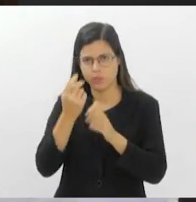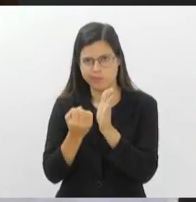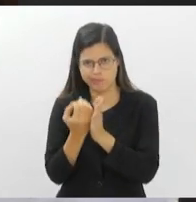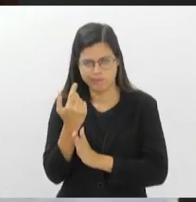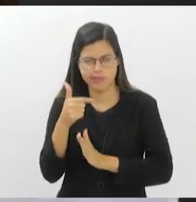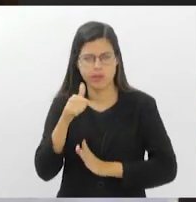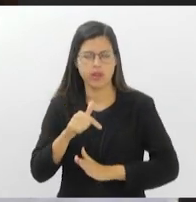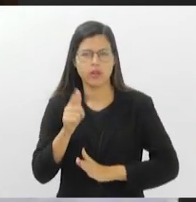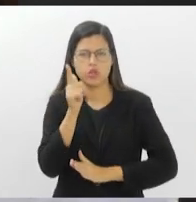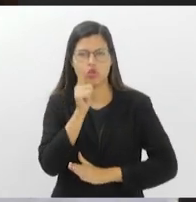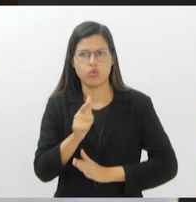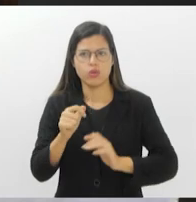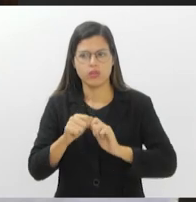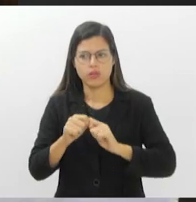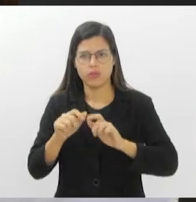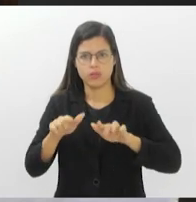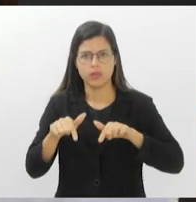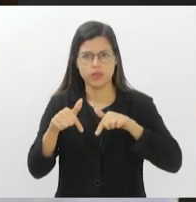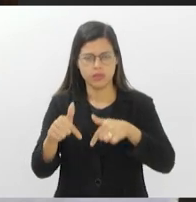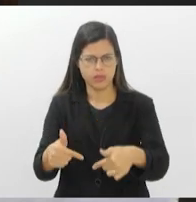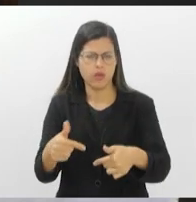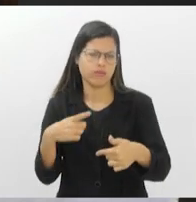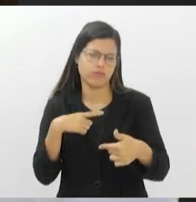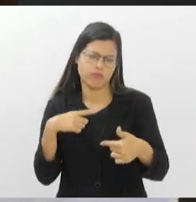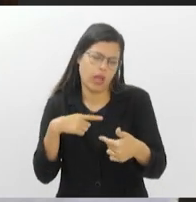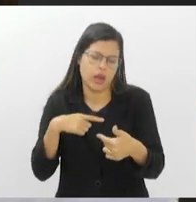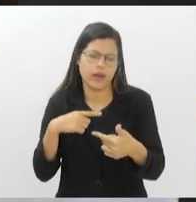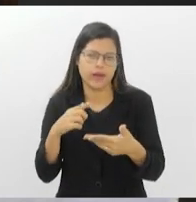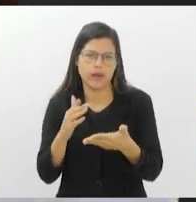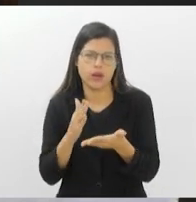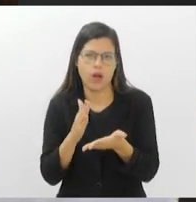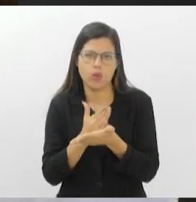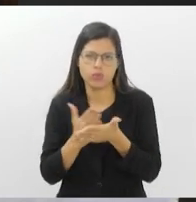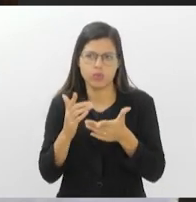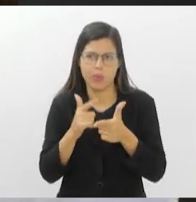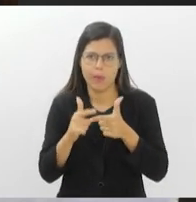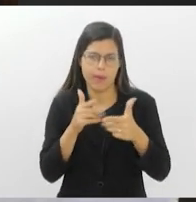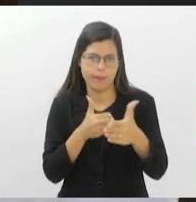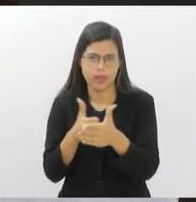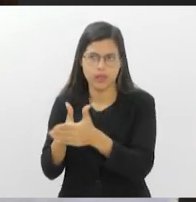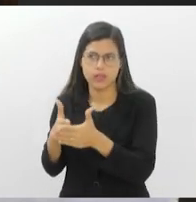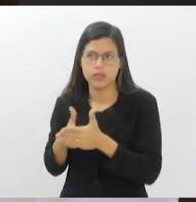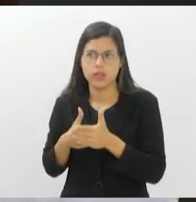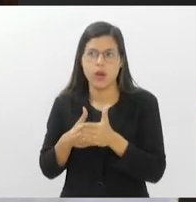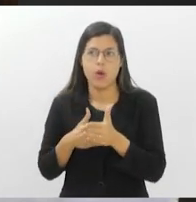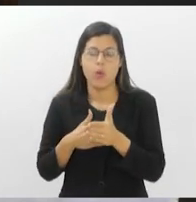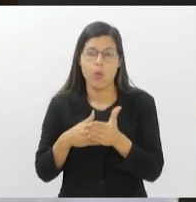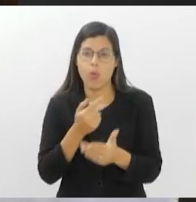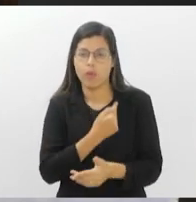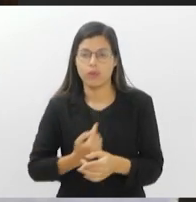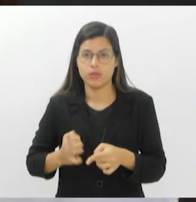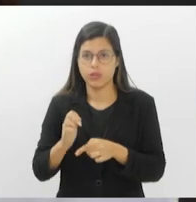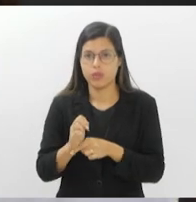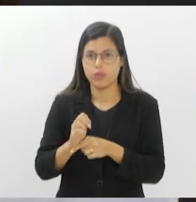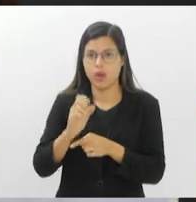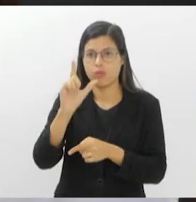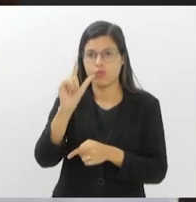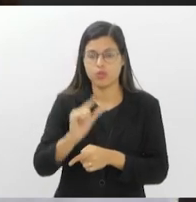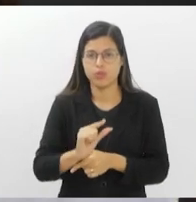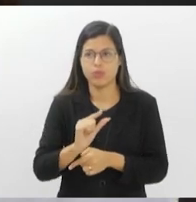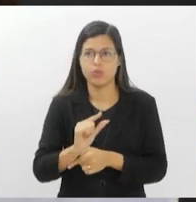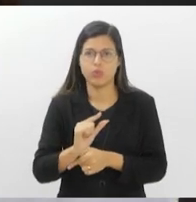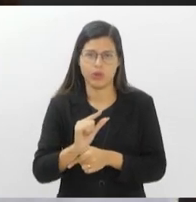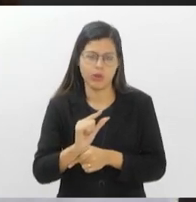que ainda tem uma série de limitações. No ano passado mesmo, o governo estadual reduziu ao meio o repasse aos